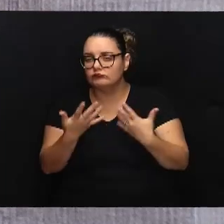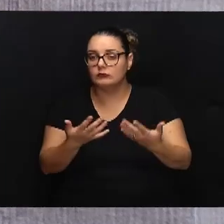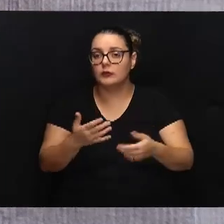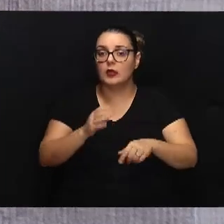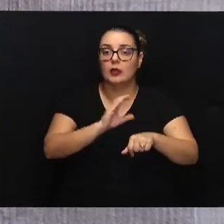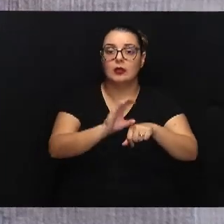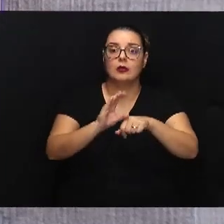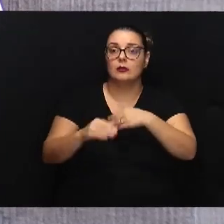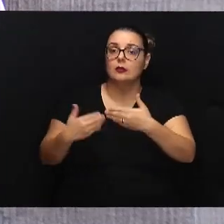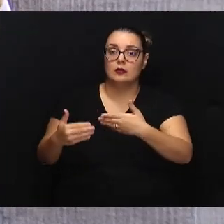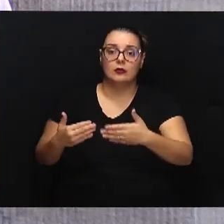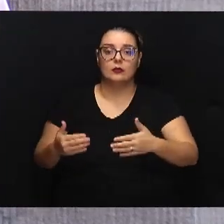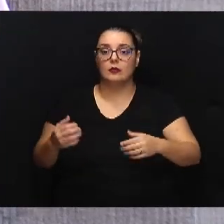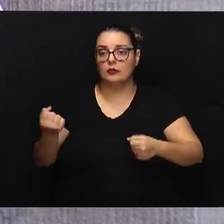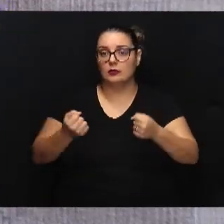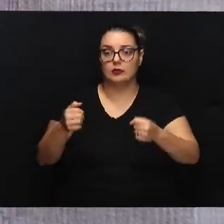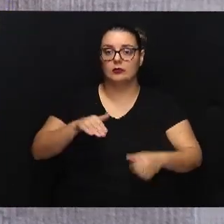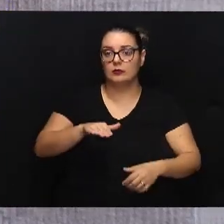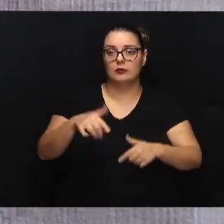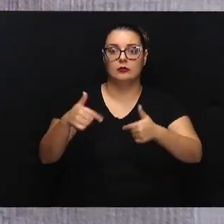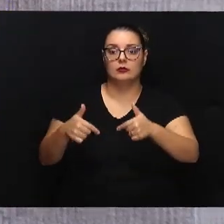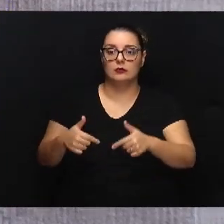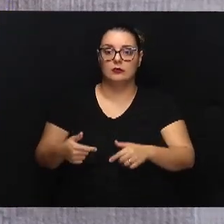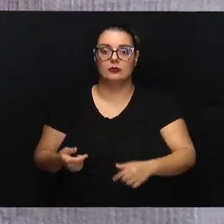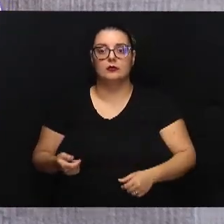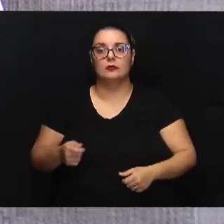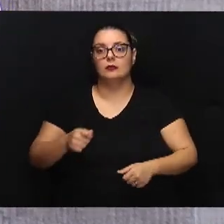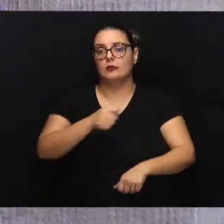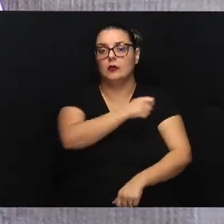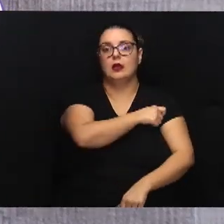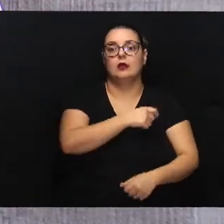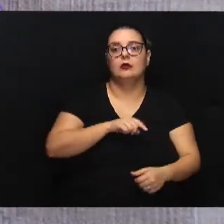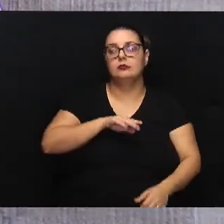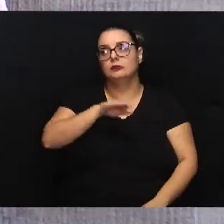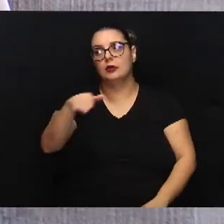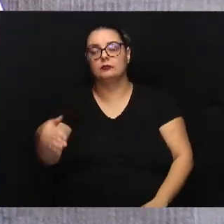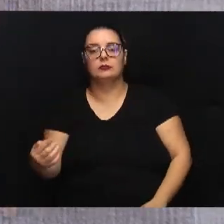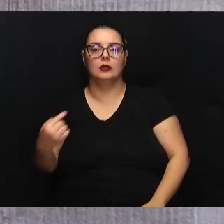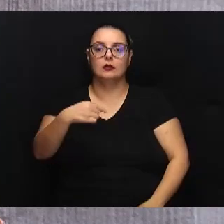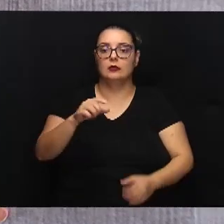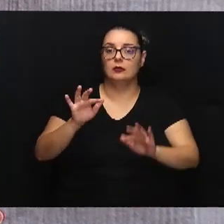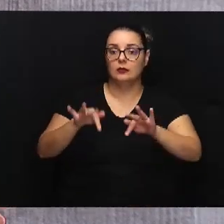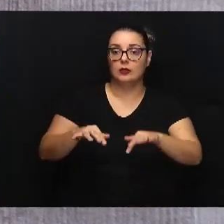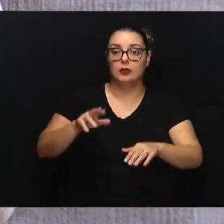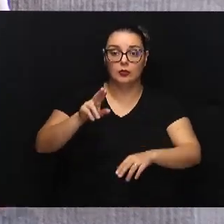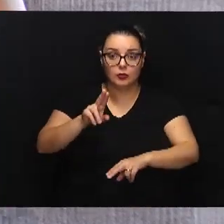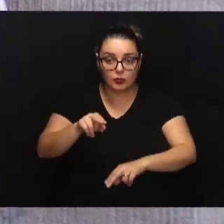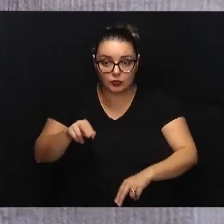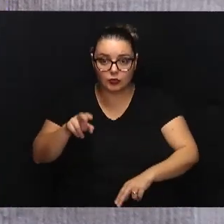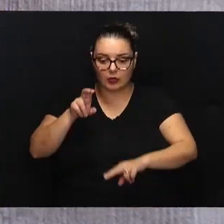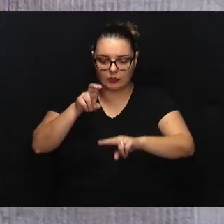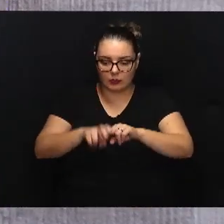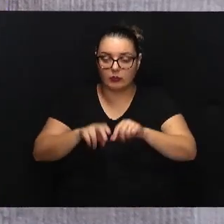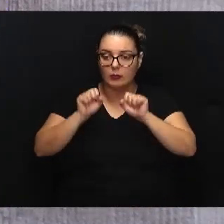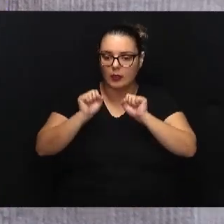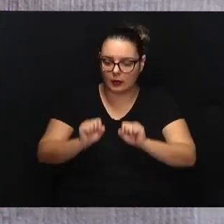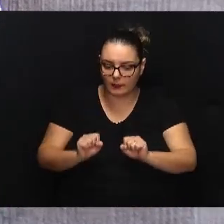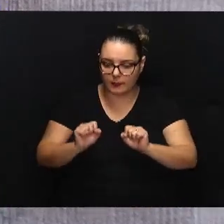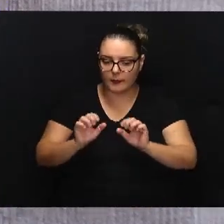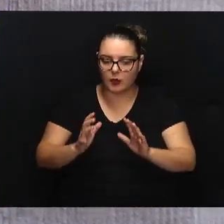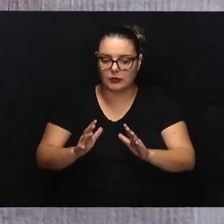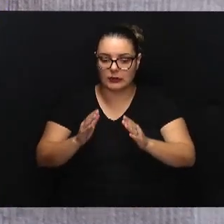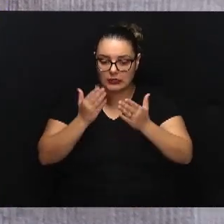trabalho. Eu botava uma aula, na ida, na volta, terminava. Eu nunca tinha parado afinco, sabe? Para fazer o curso,